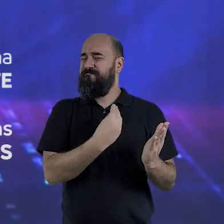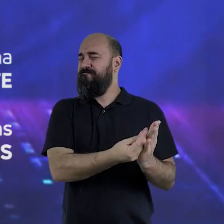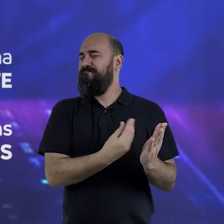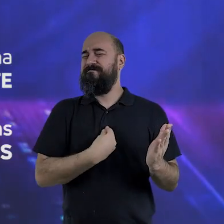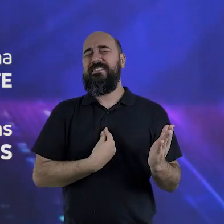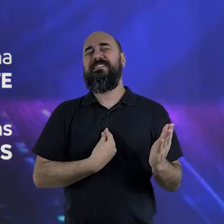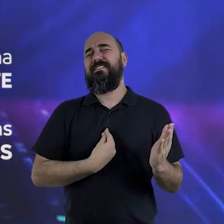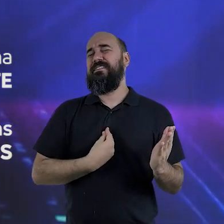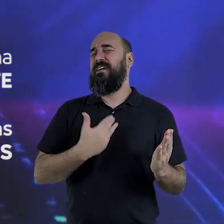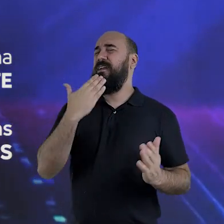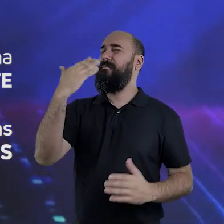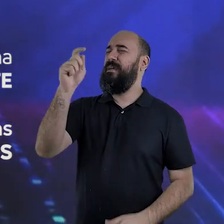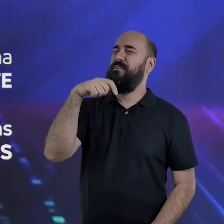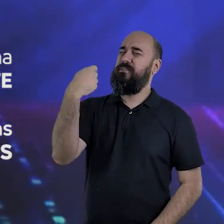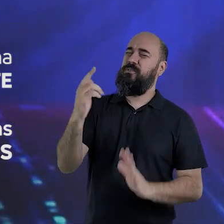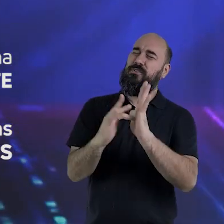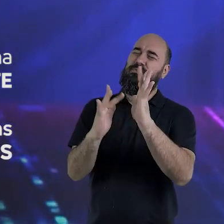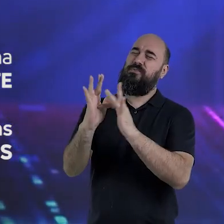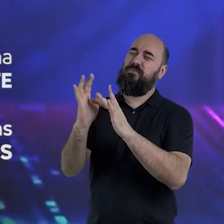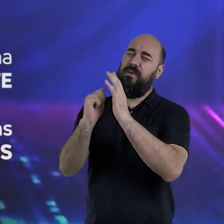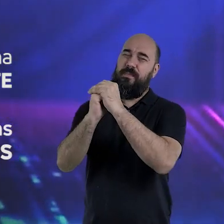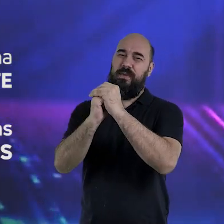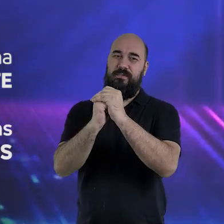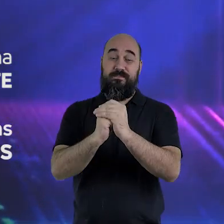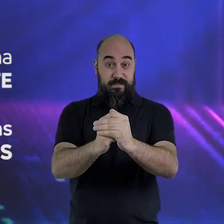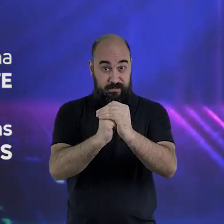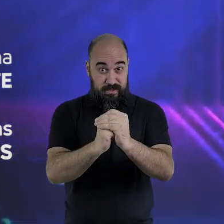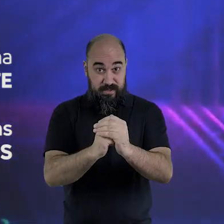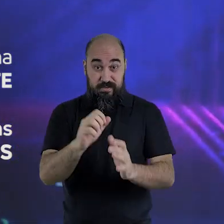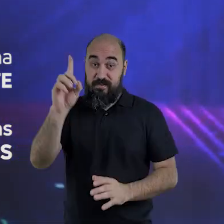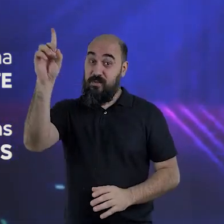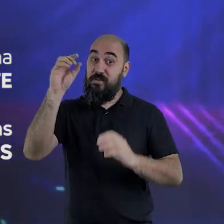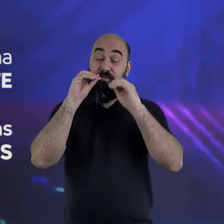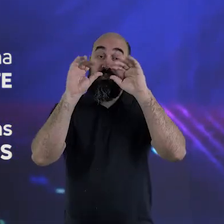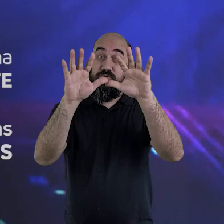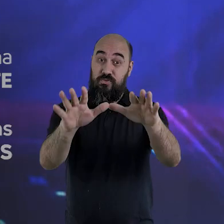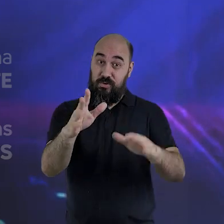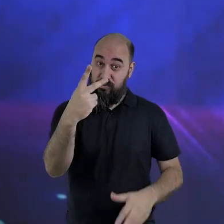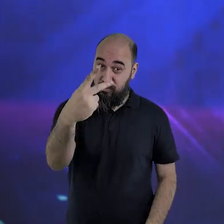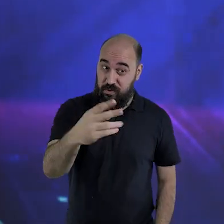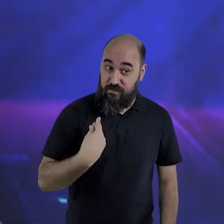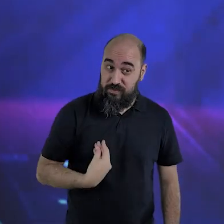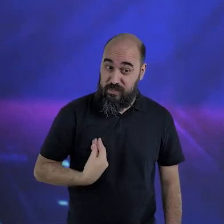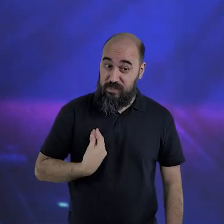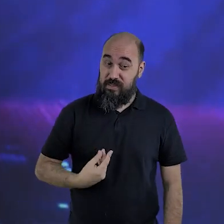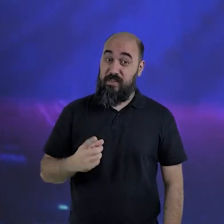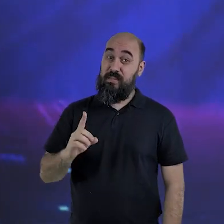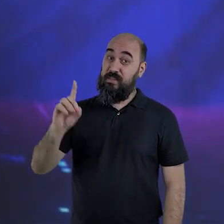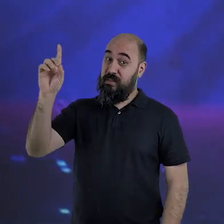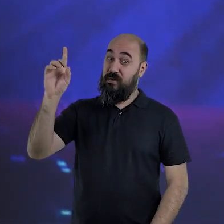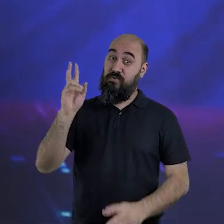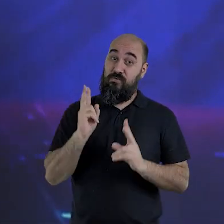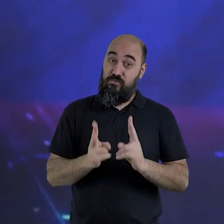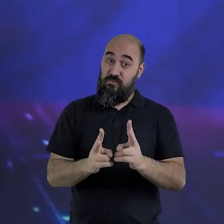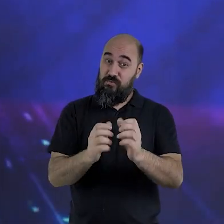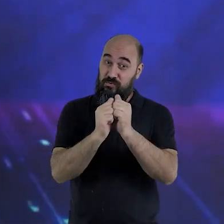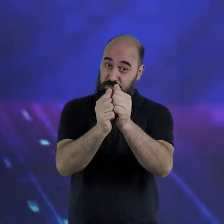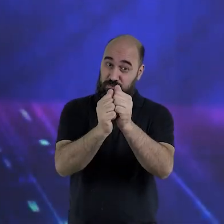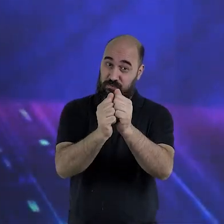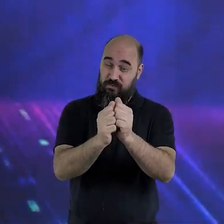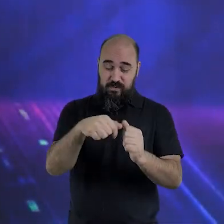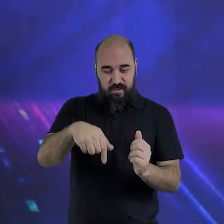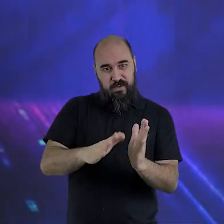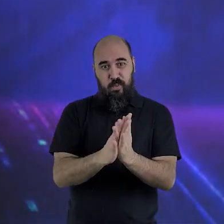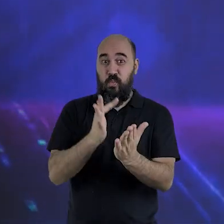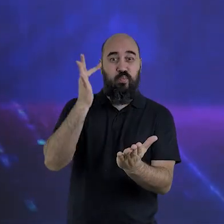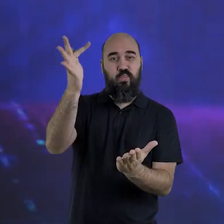Jesus. Amém. Que Deus abençoe muito a sua vida. Que Deus continue sempre ao seu lado. O programa Arena do Futuro